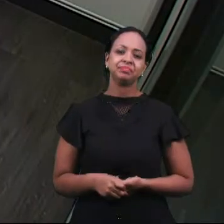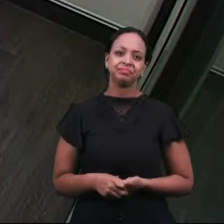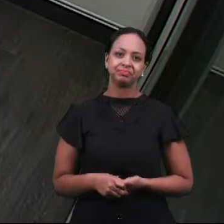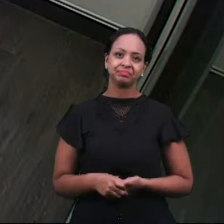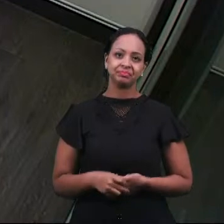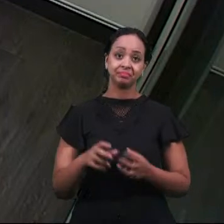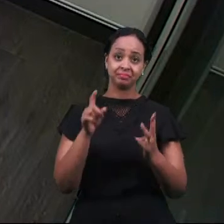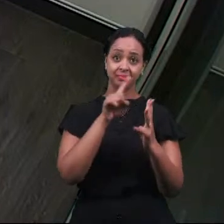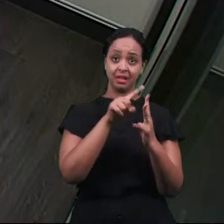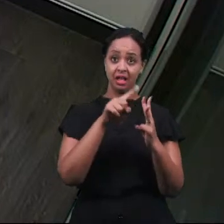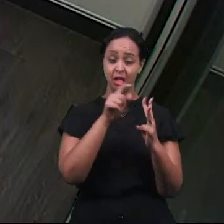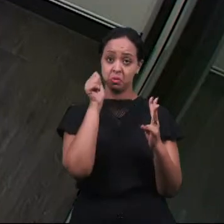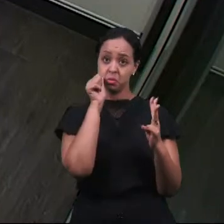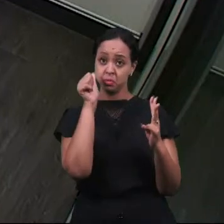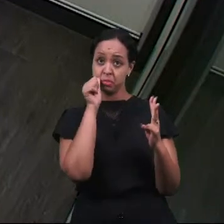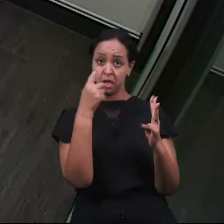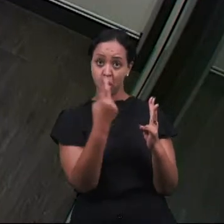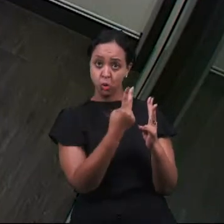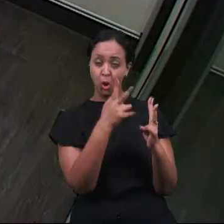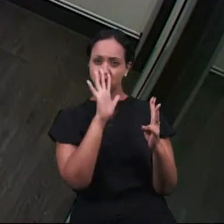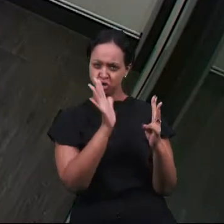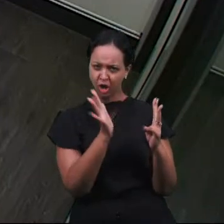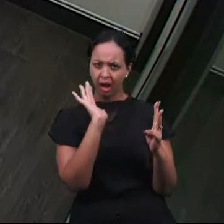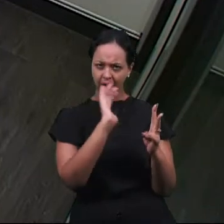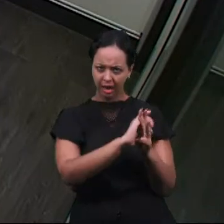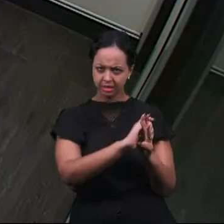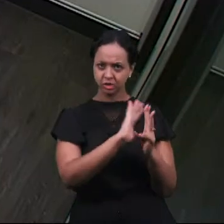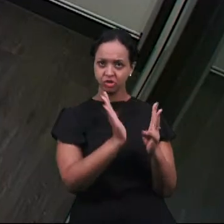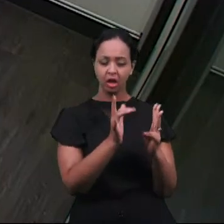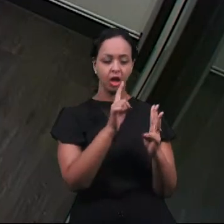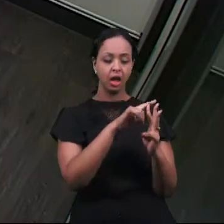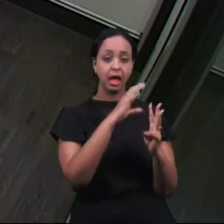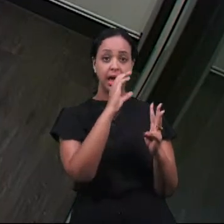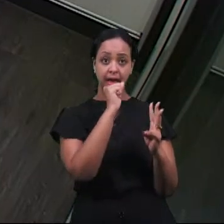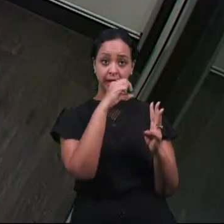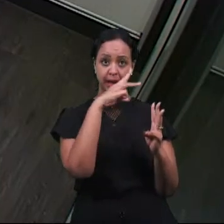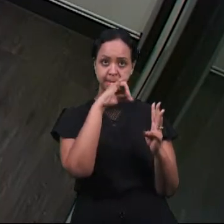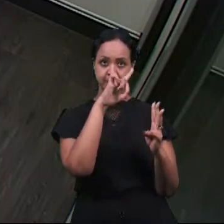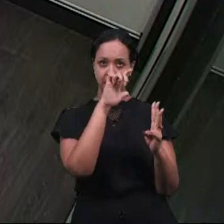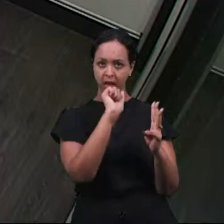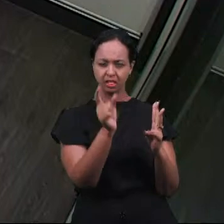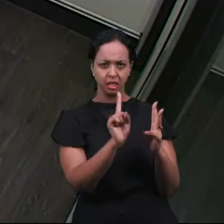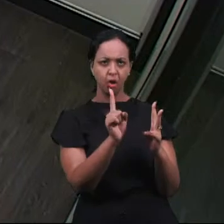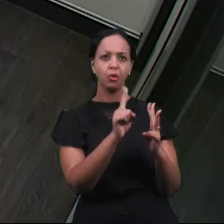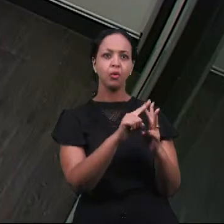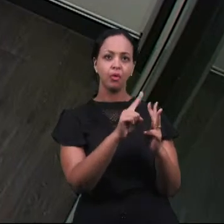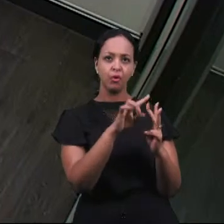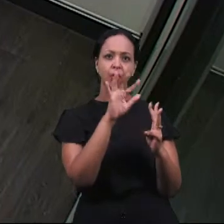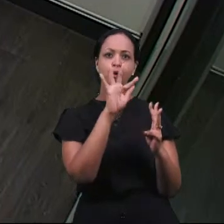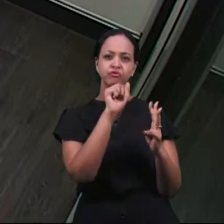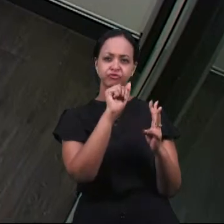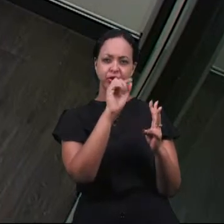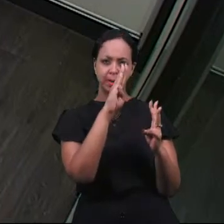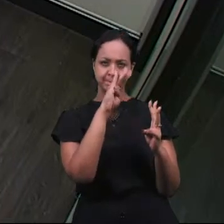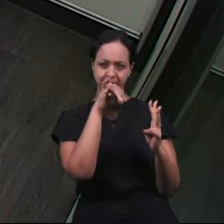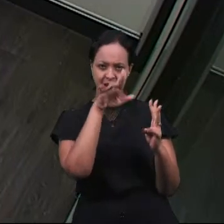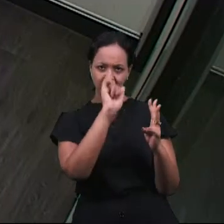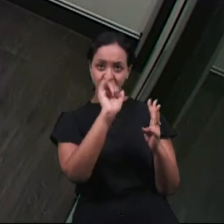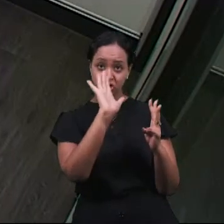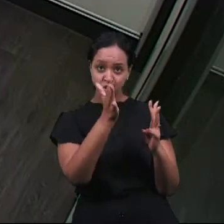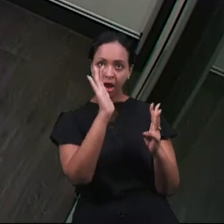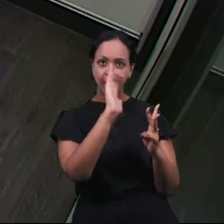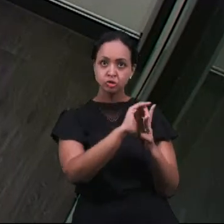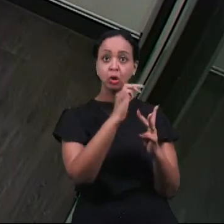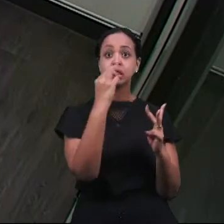As duas já são casadas, a Camila e a Fabiana? A Camila, não. Fabiana é casada, tem 3 netos, né? Três netos. São 3